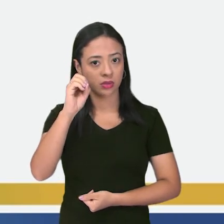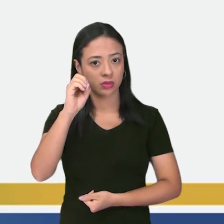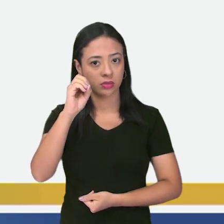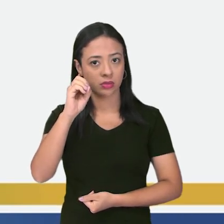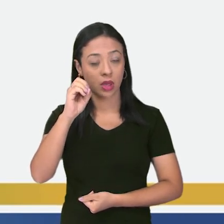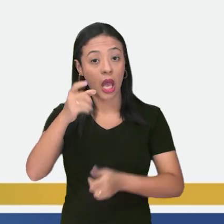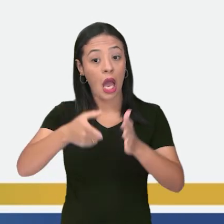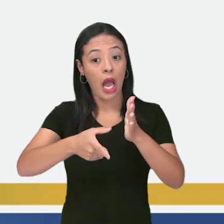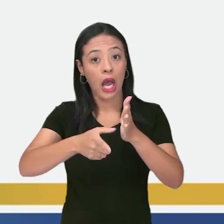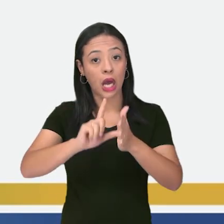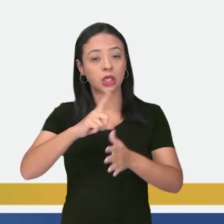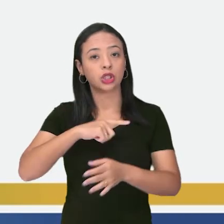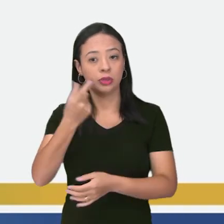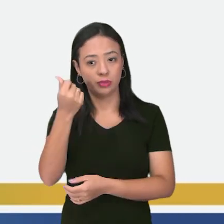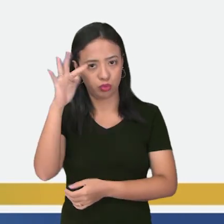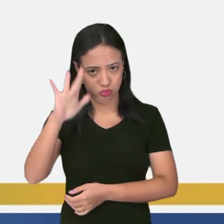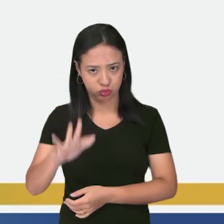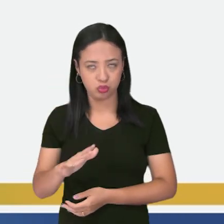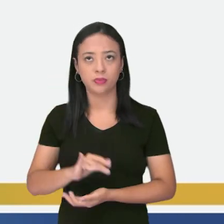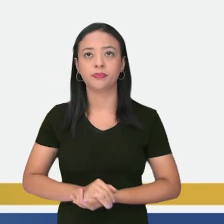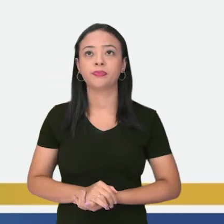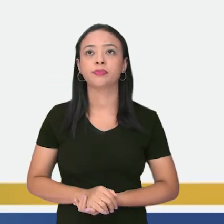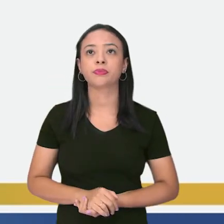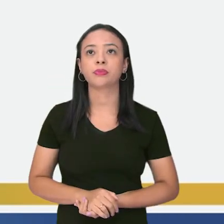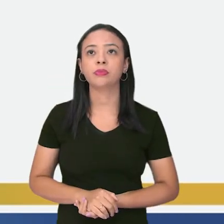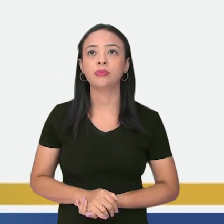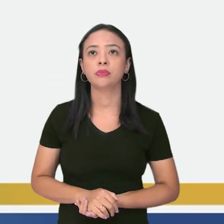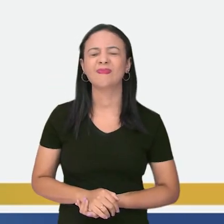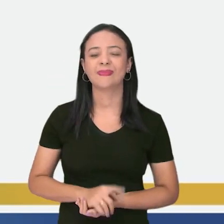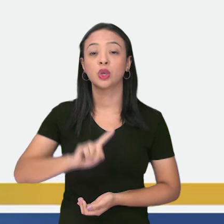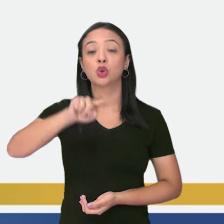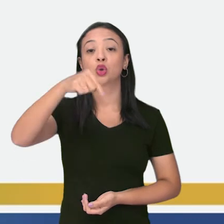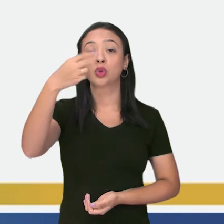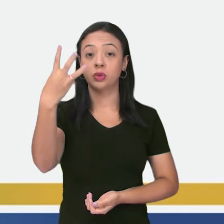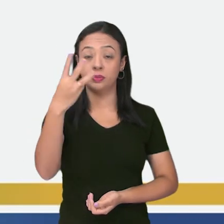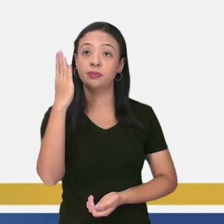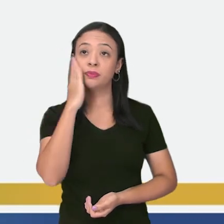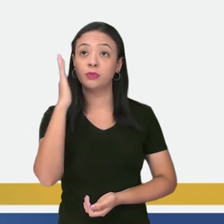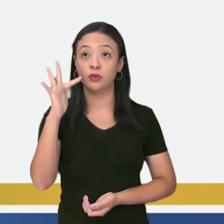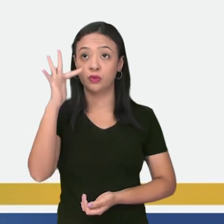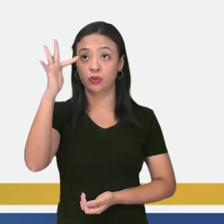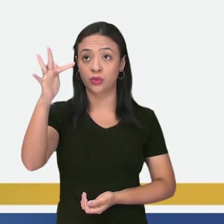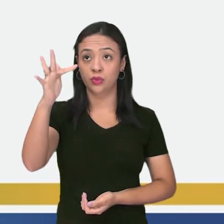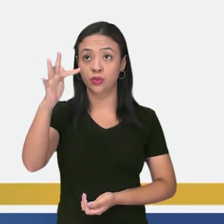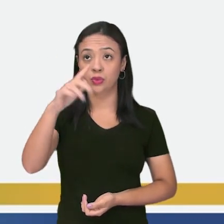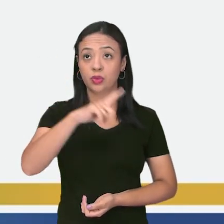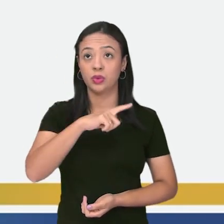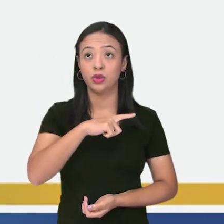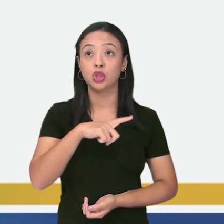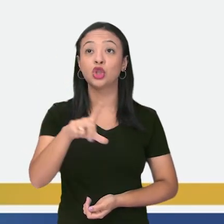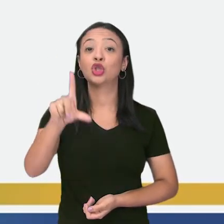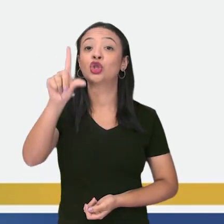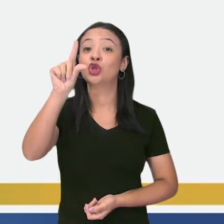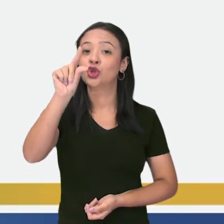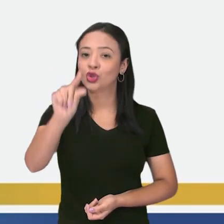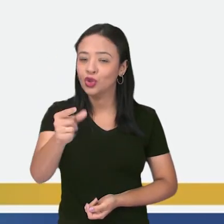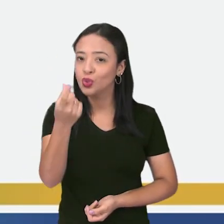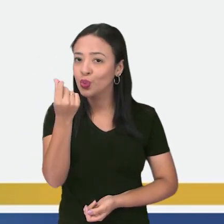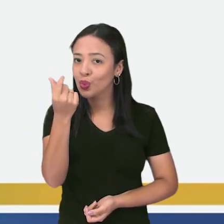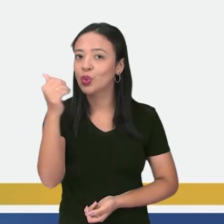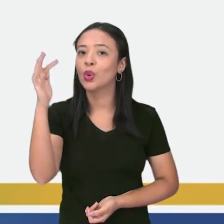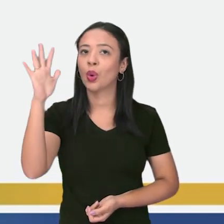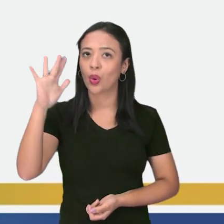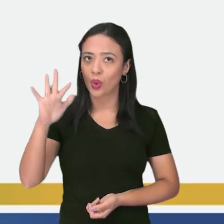promoção. Nos 3 dias seguintes, seria aplicada uma redução no valor